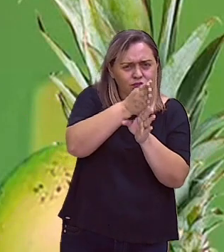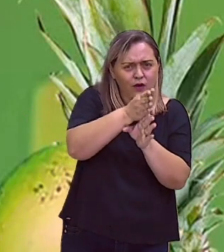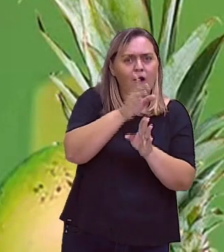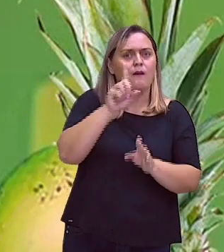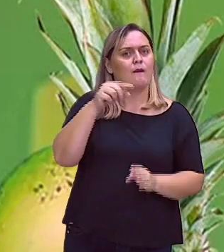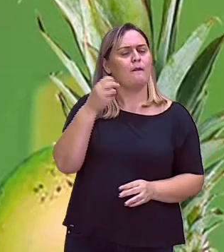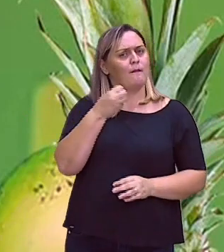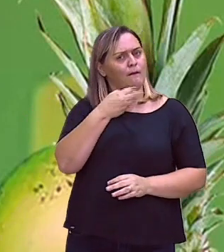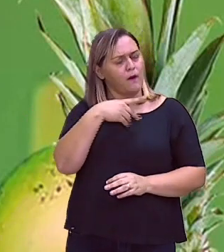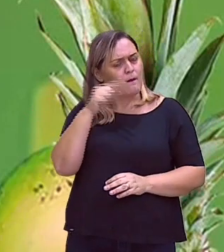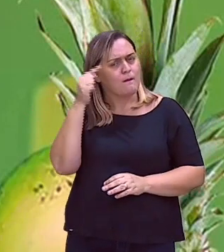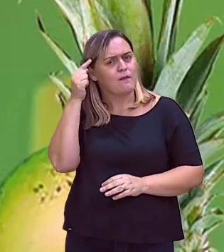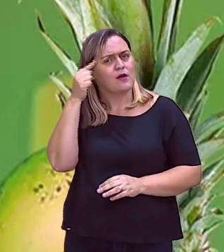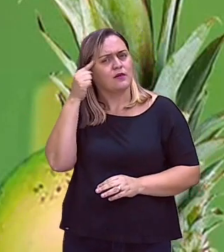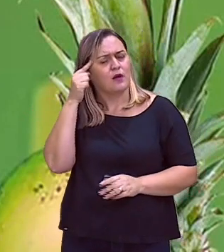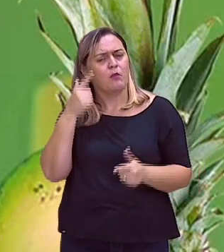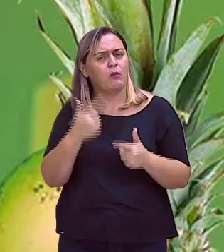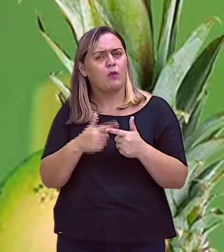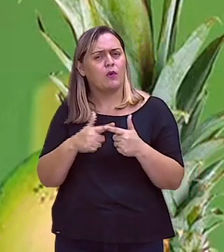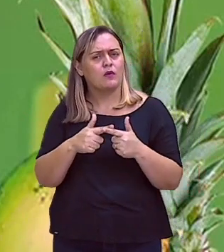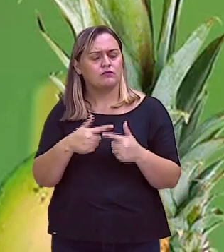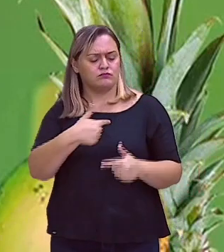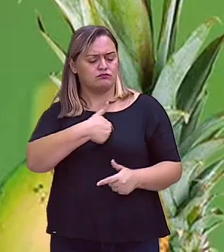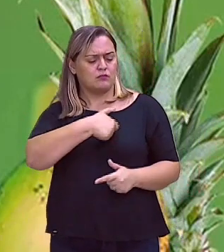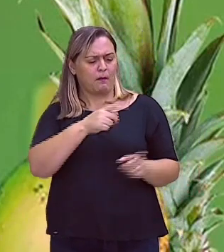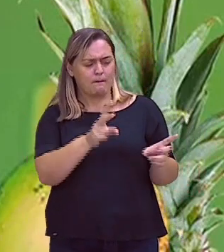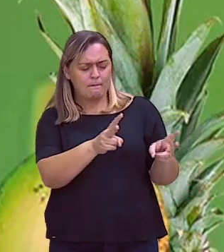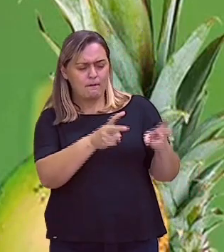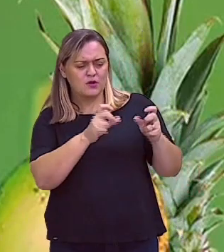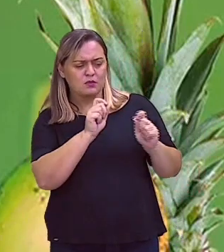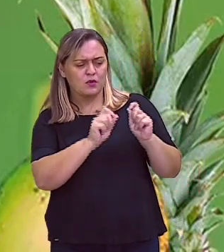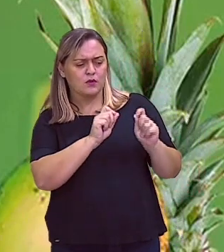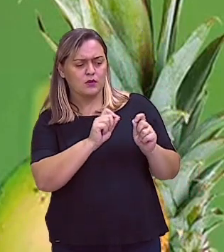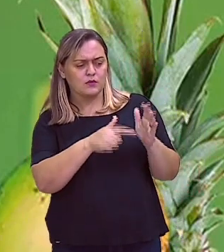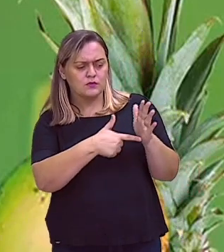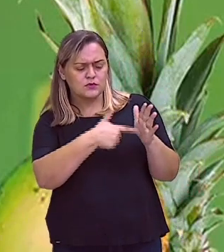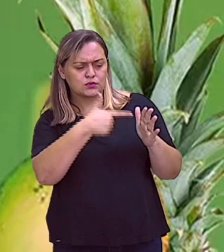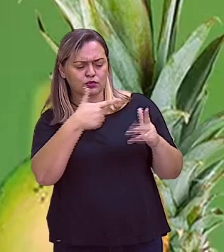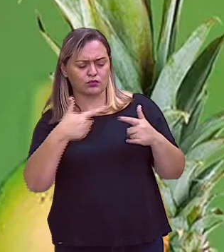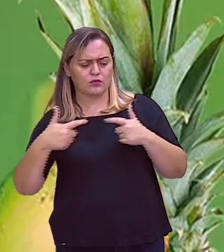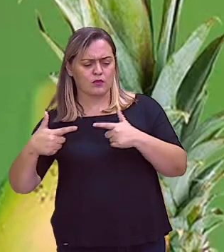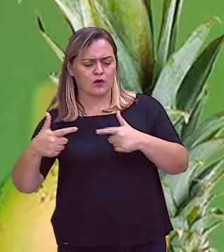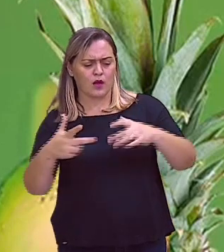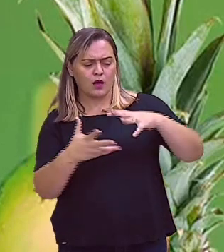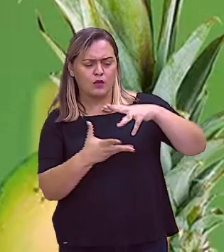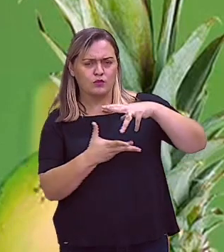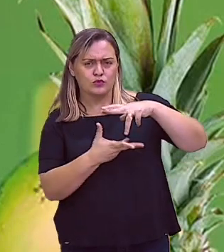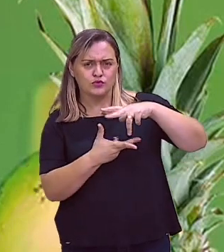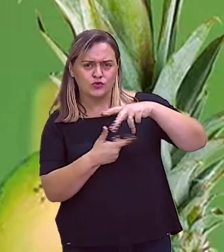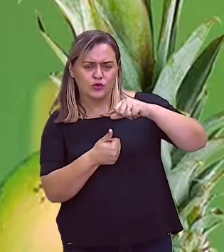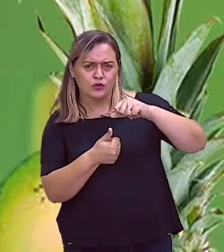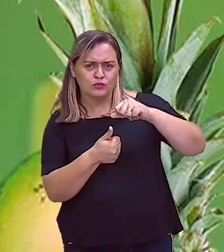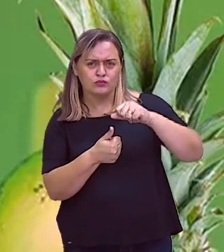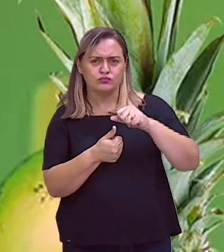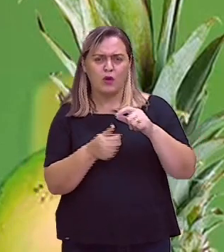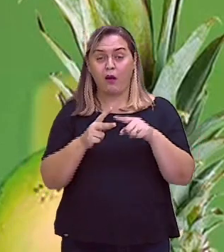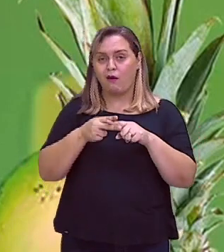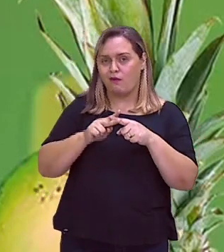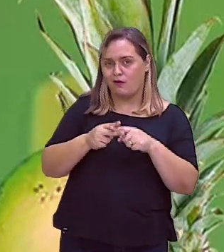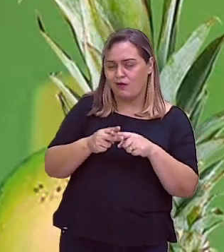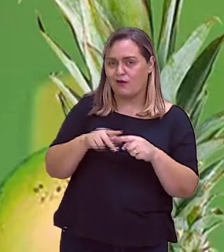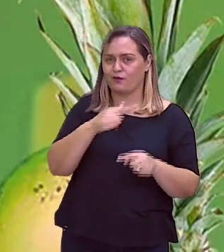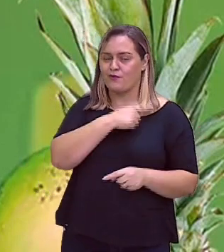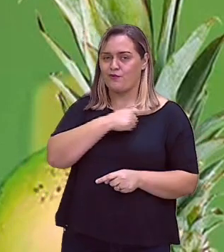pensado uma vez que ele percebeu o quê com a Segunda Guerra Mundial a manutenção no regime digita e